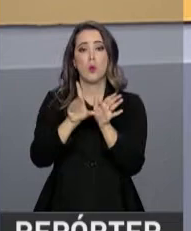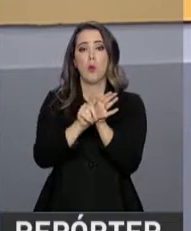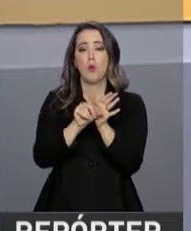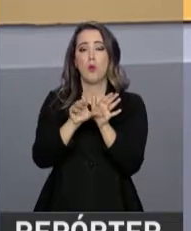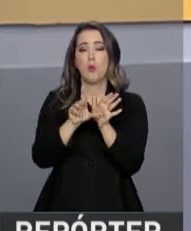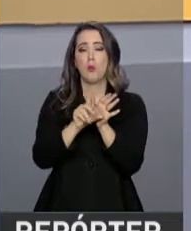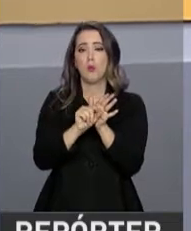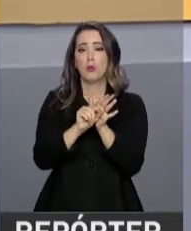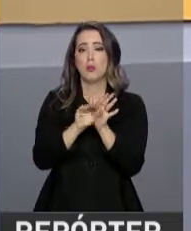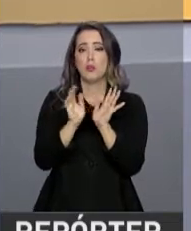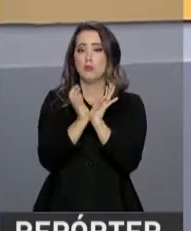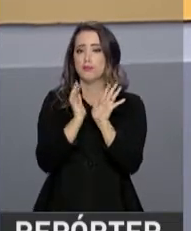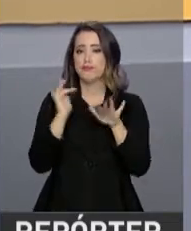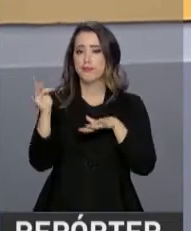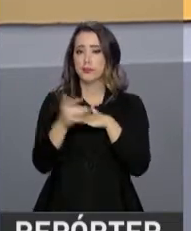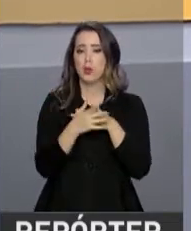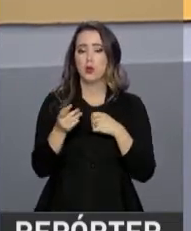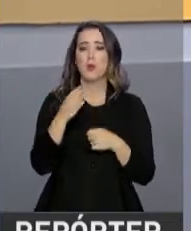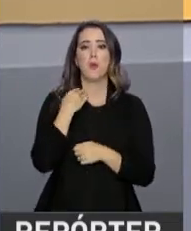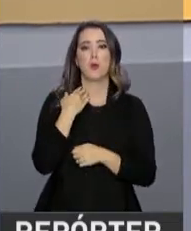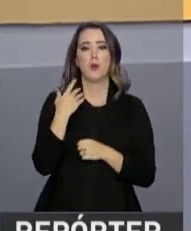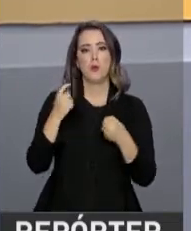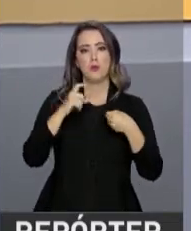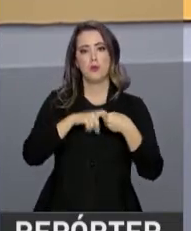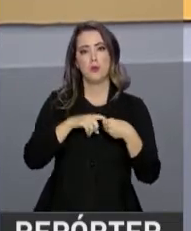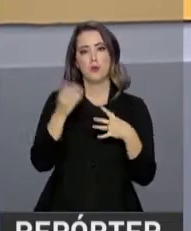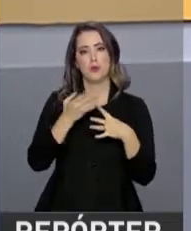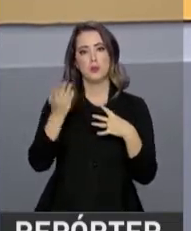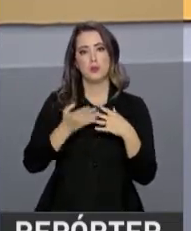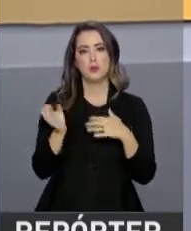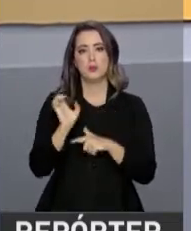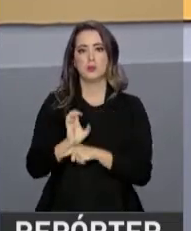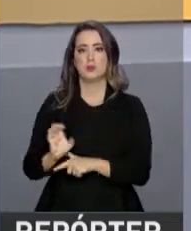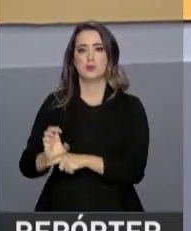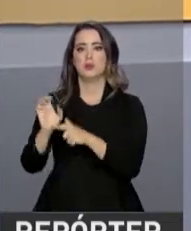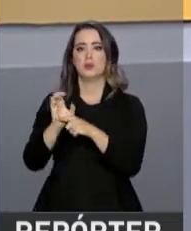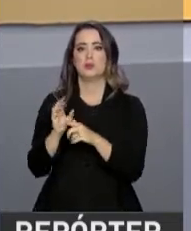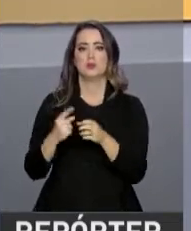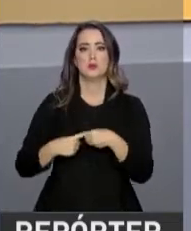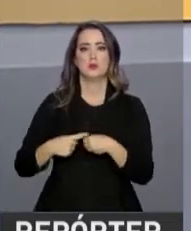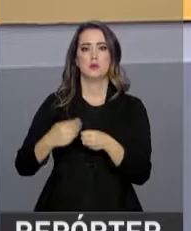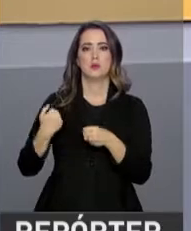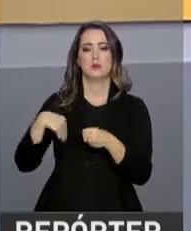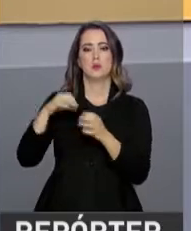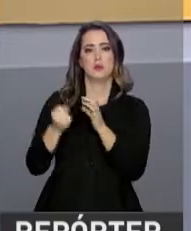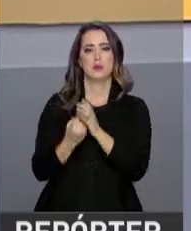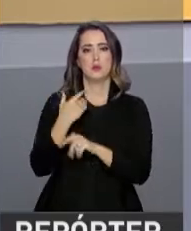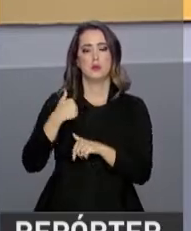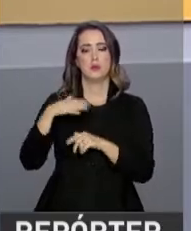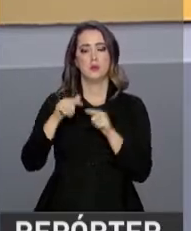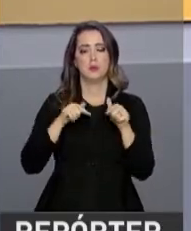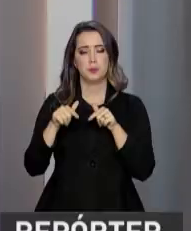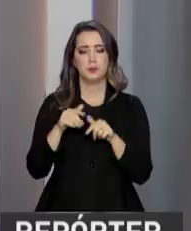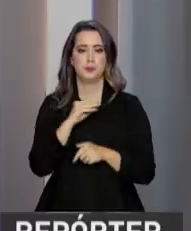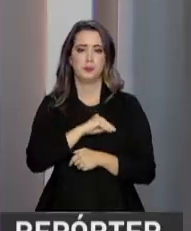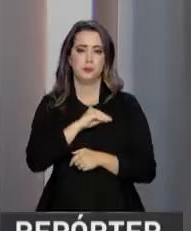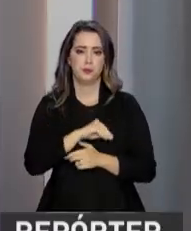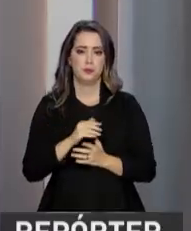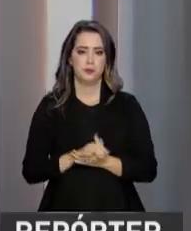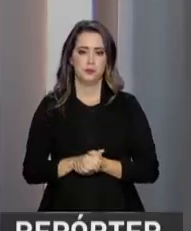que o banco vai retomar o financiamento para estados e municípios para gerar mais emprego e renda